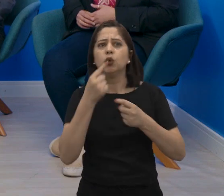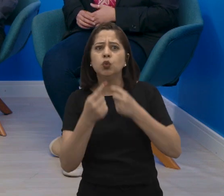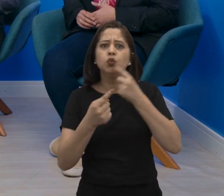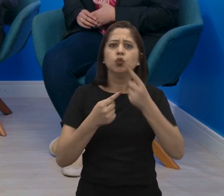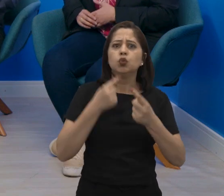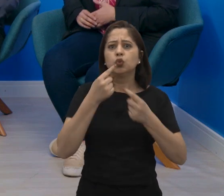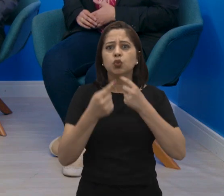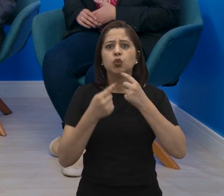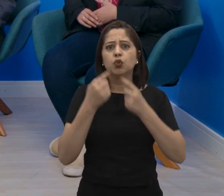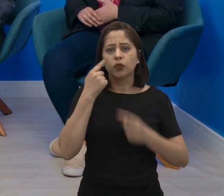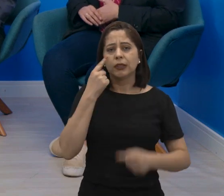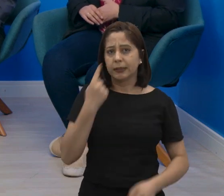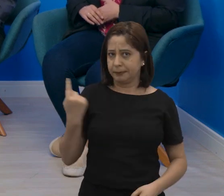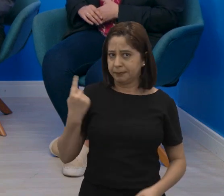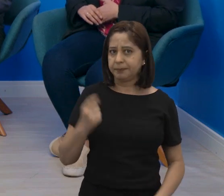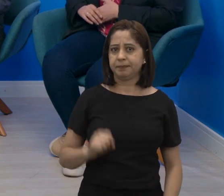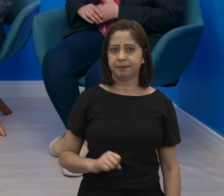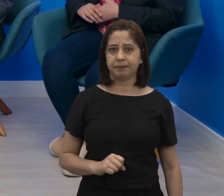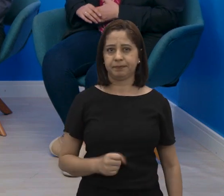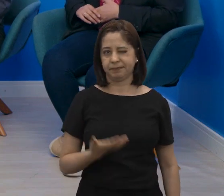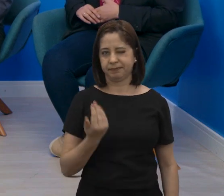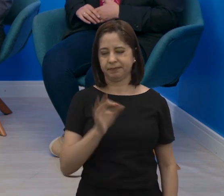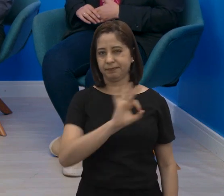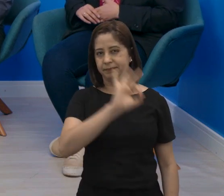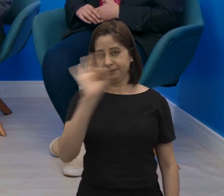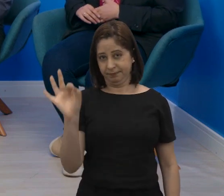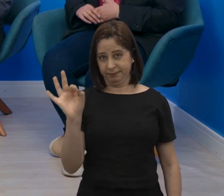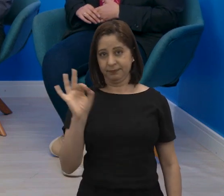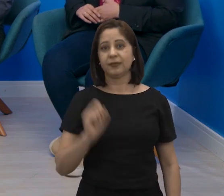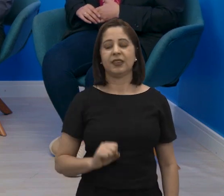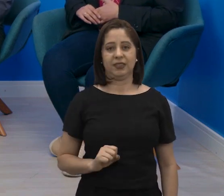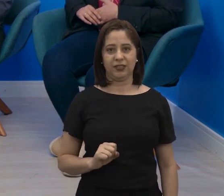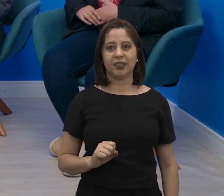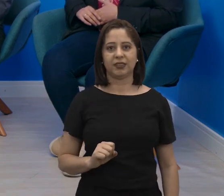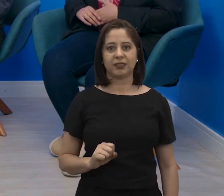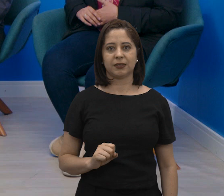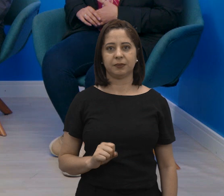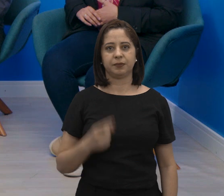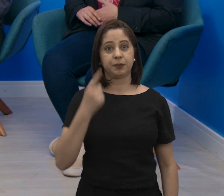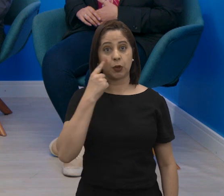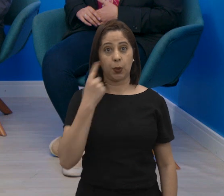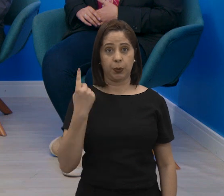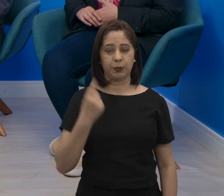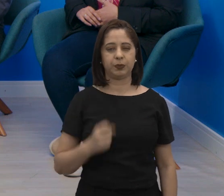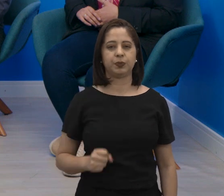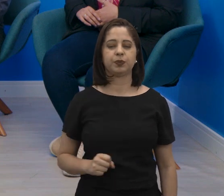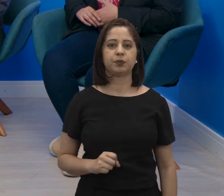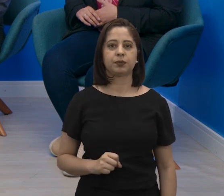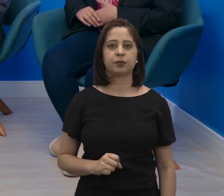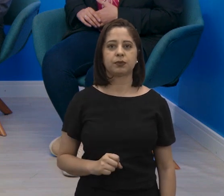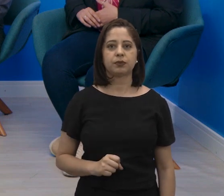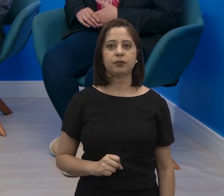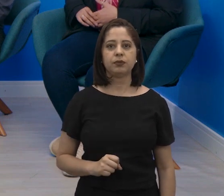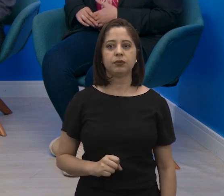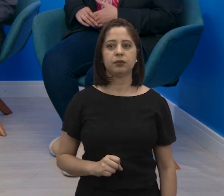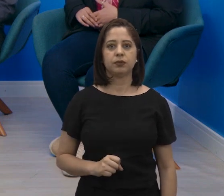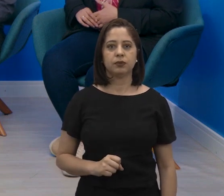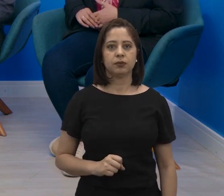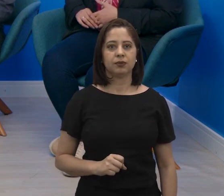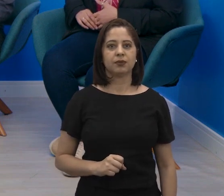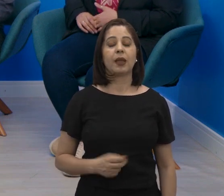eles têm a dizer, quais são as dúvidas deles a respeito desse assunto. Vamos ver o primeiro vídeo de participação aqui do pessoal das ruas.